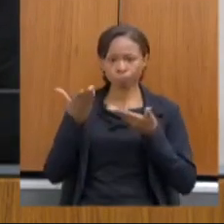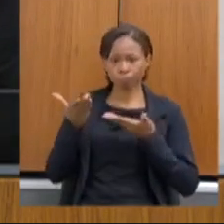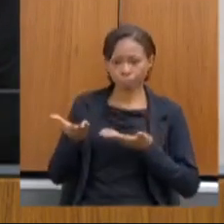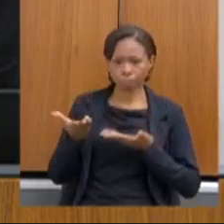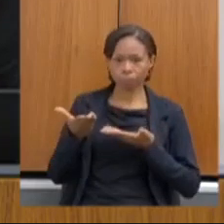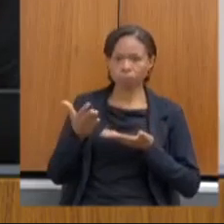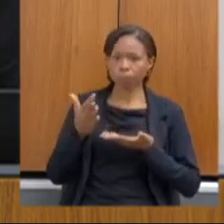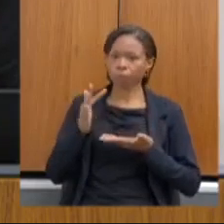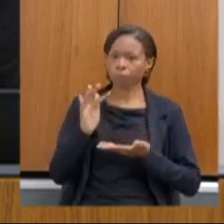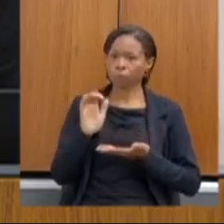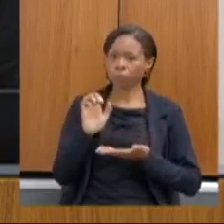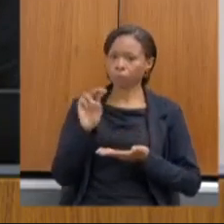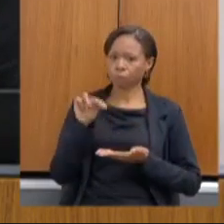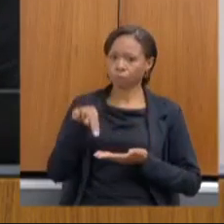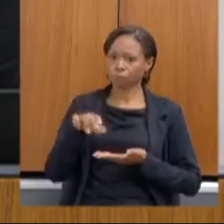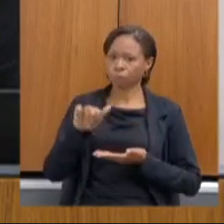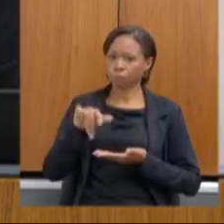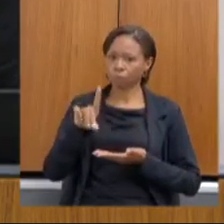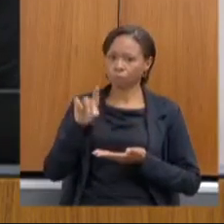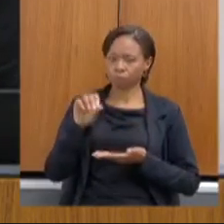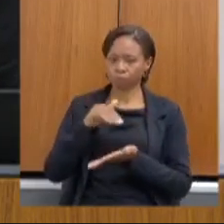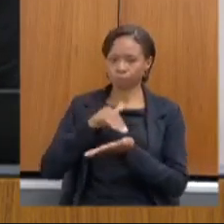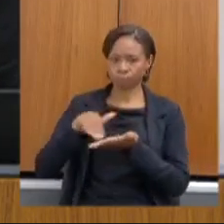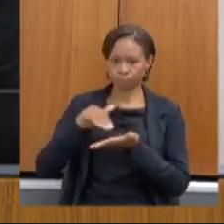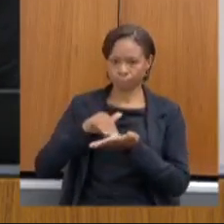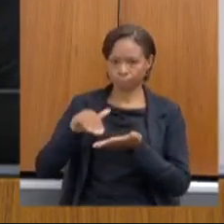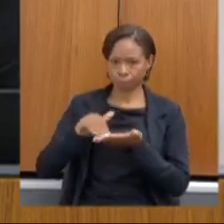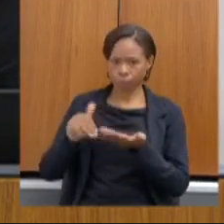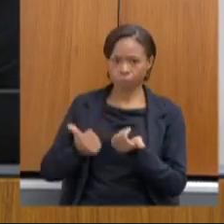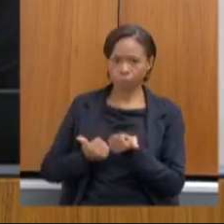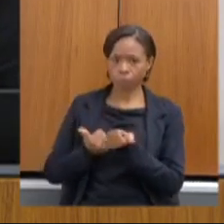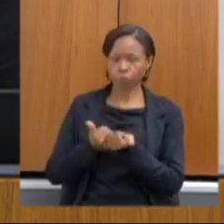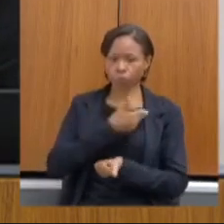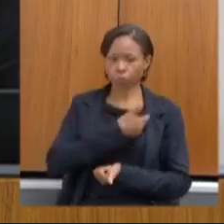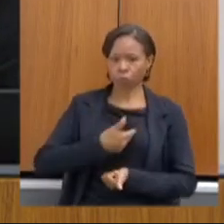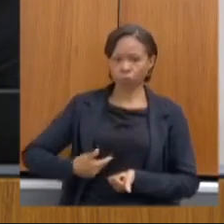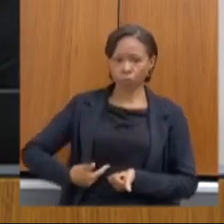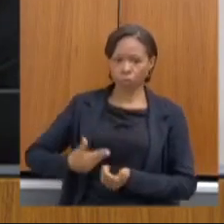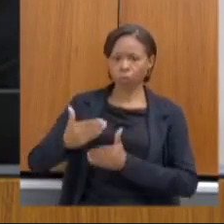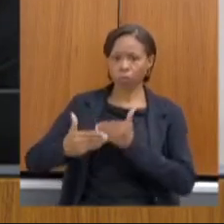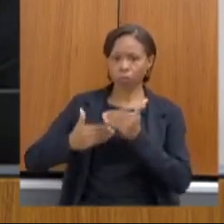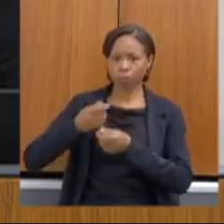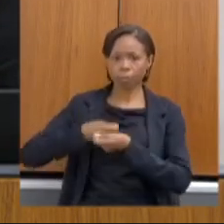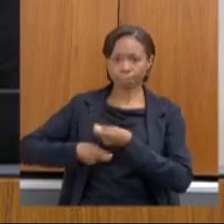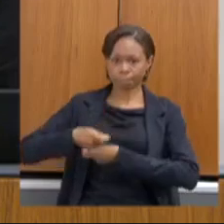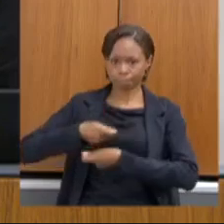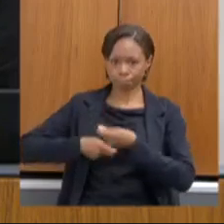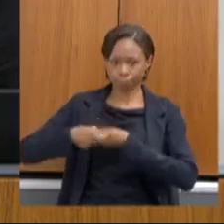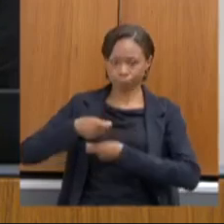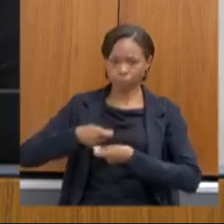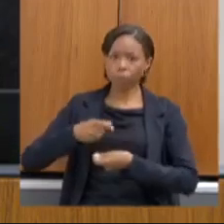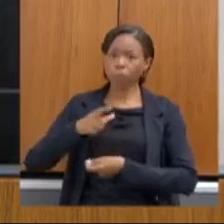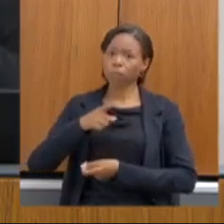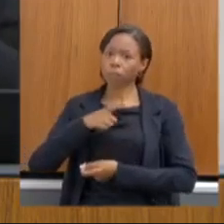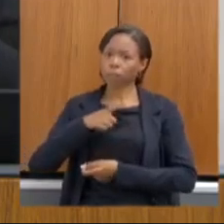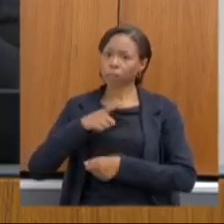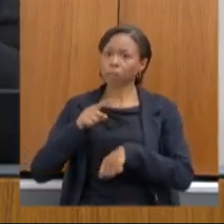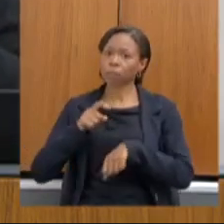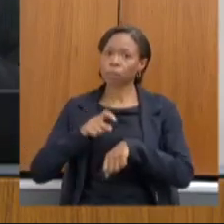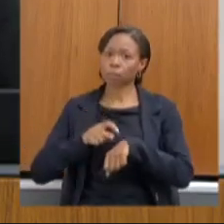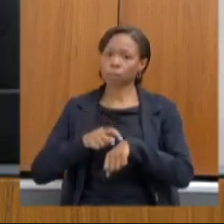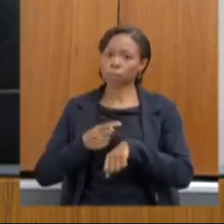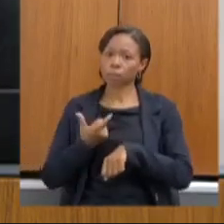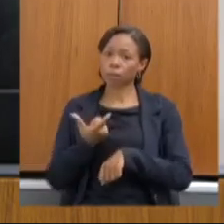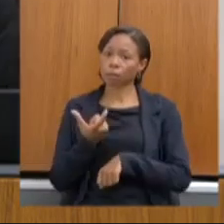Excelentíssimo Senhor Fernando passalio de Avelar secretário adjunto de estado de desenvolvimento econômico que disporá de até